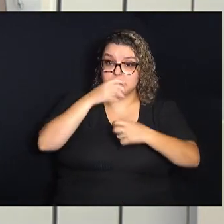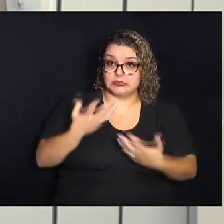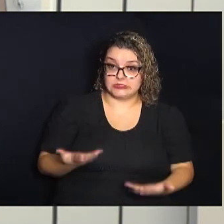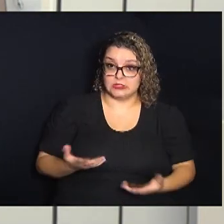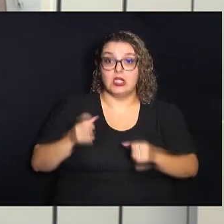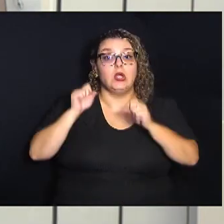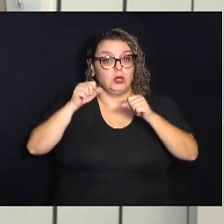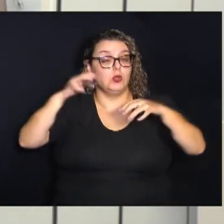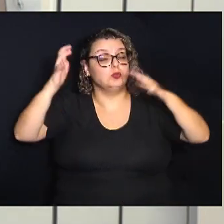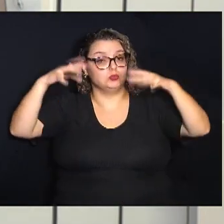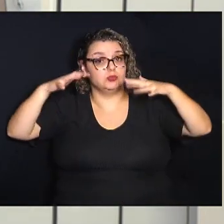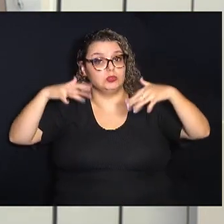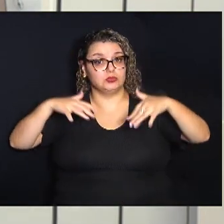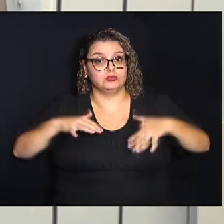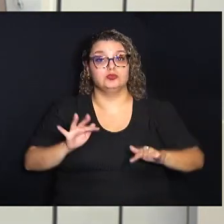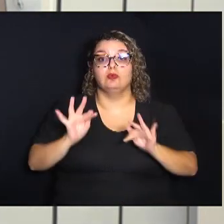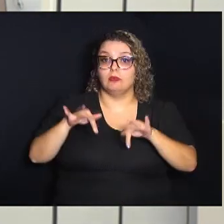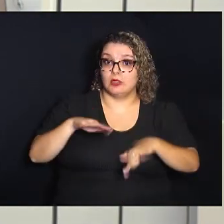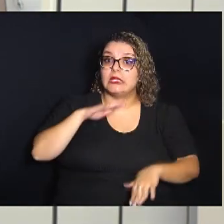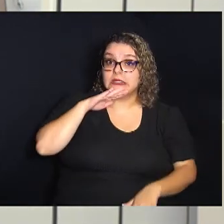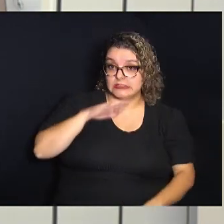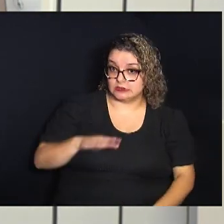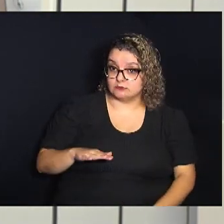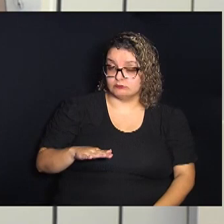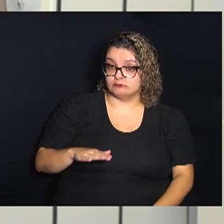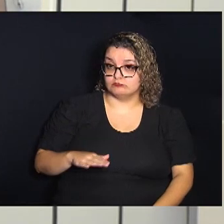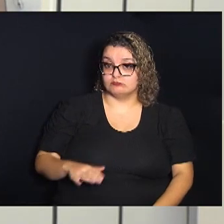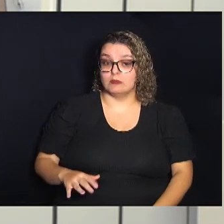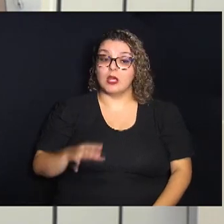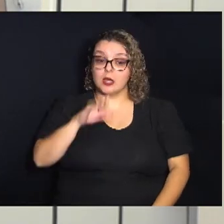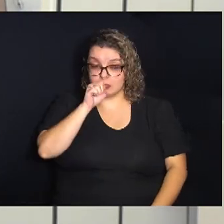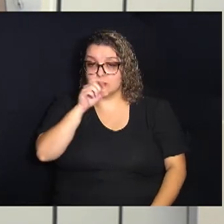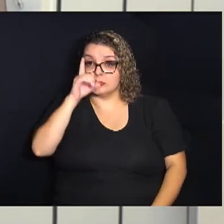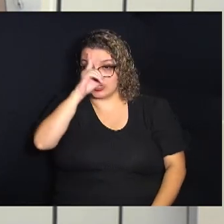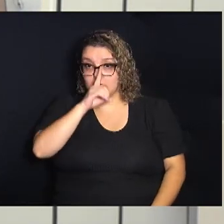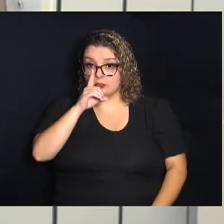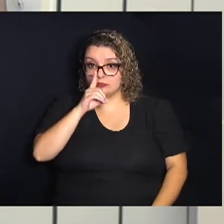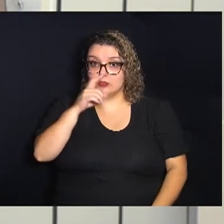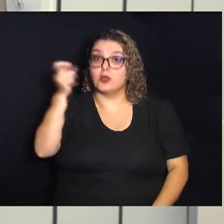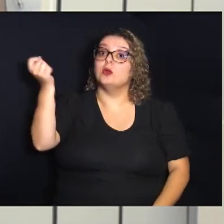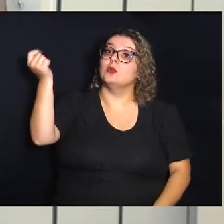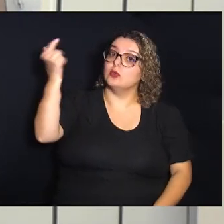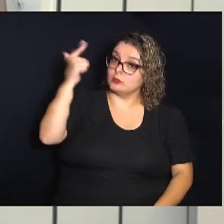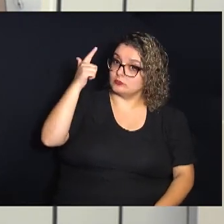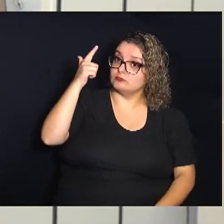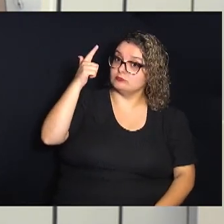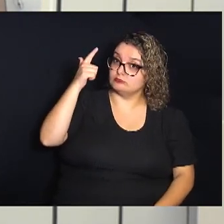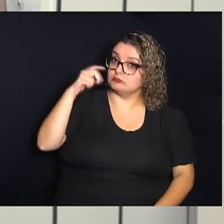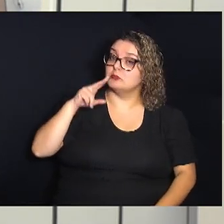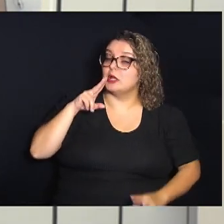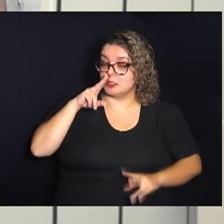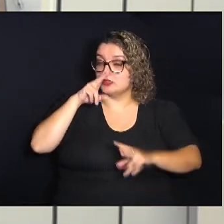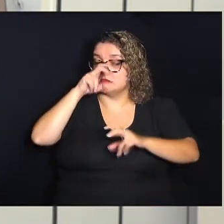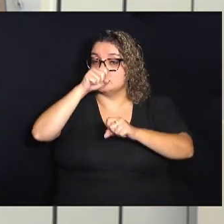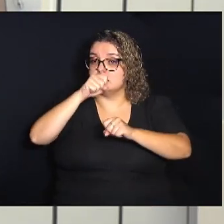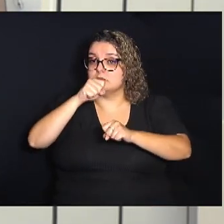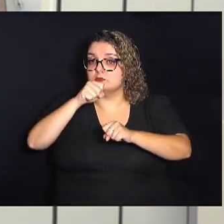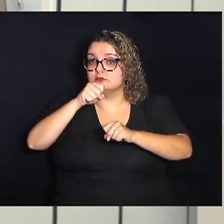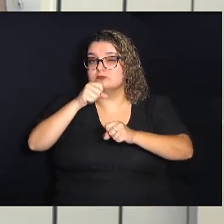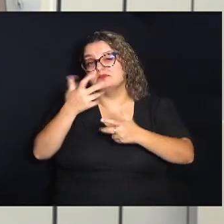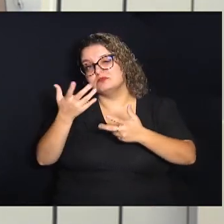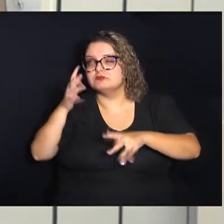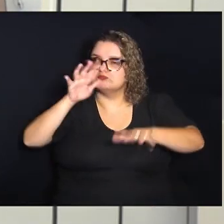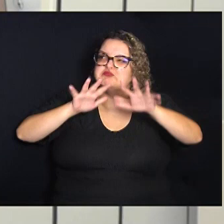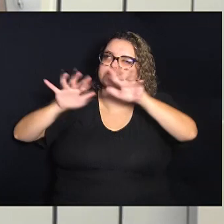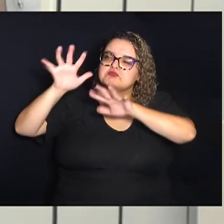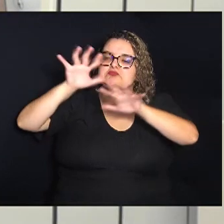pode chover no fim da tarde. Para o fim de semana, sol com mais intensidade, ainda entre